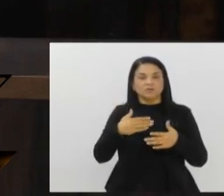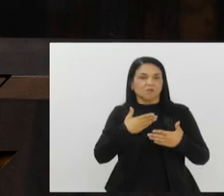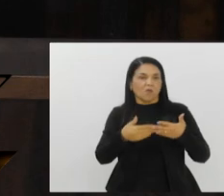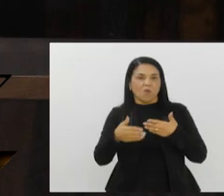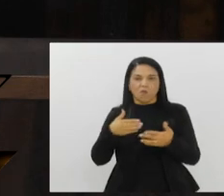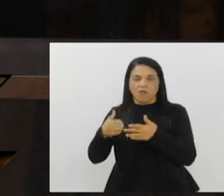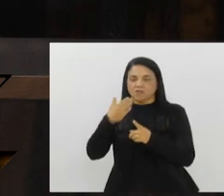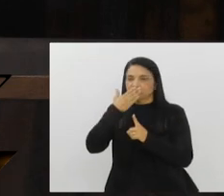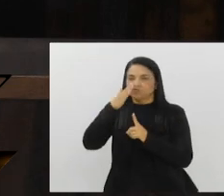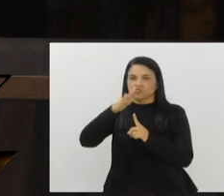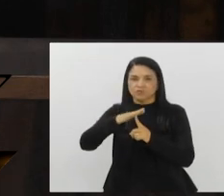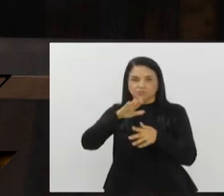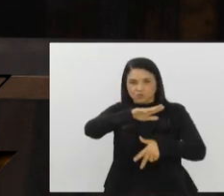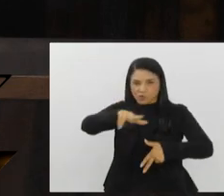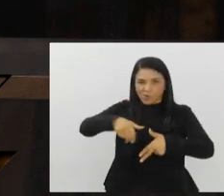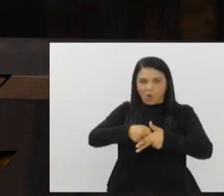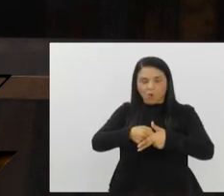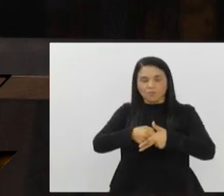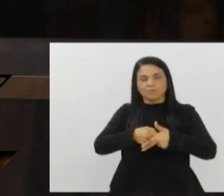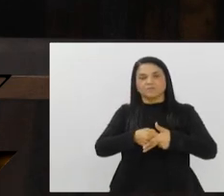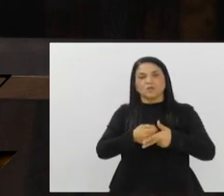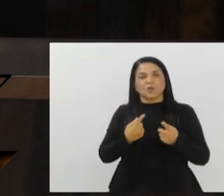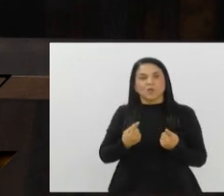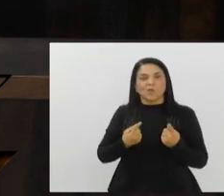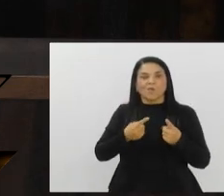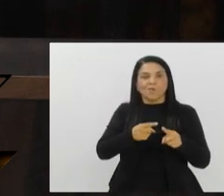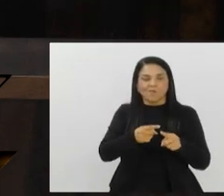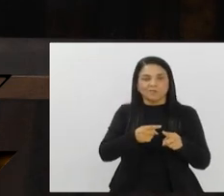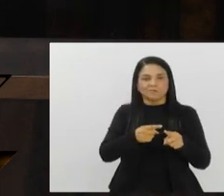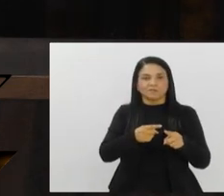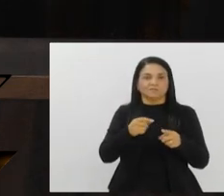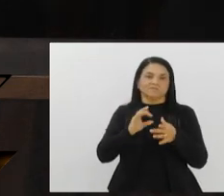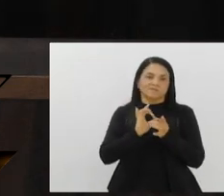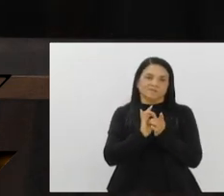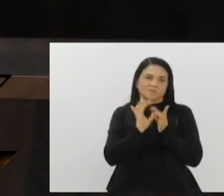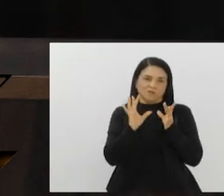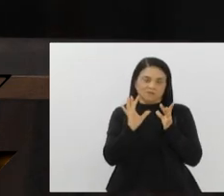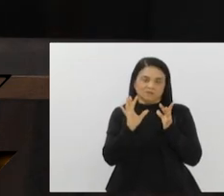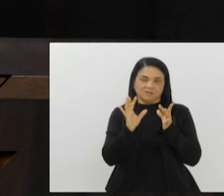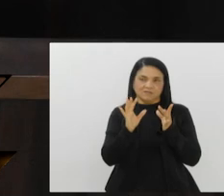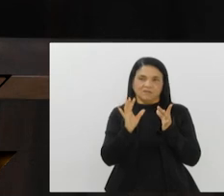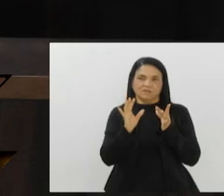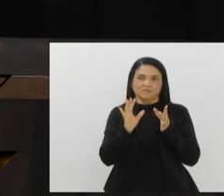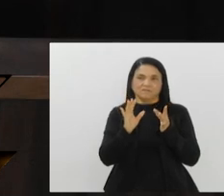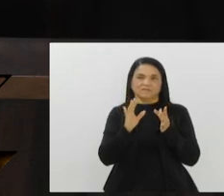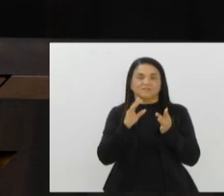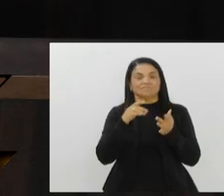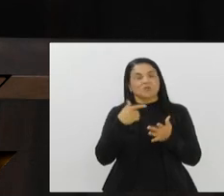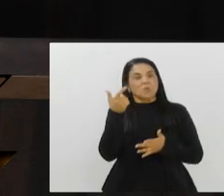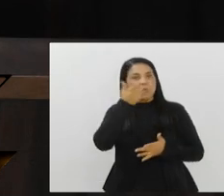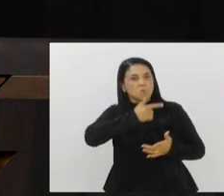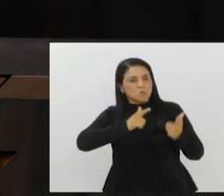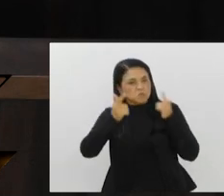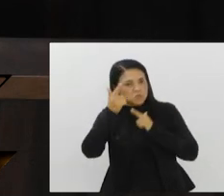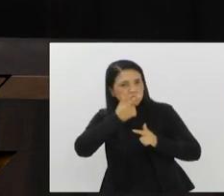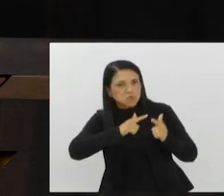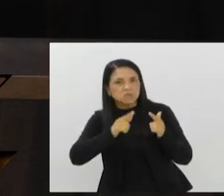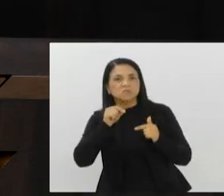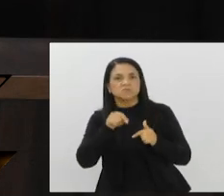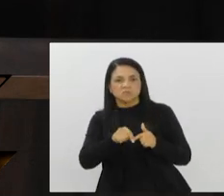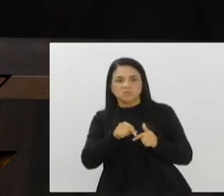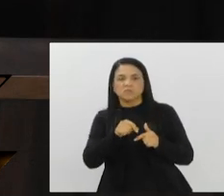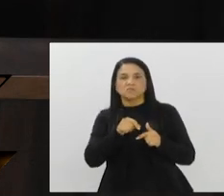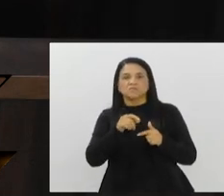de golpe ou de atentado contra a nossa democracia tão duramente conquistada e ainda